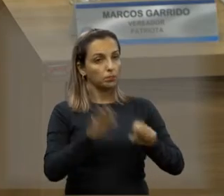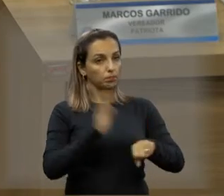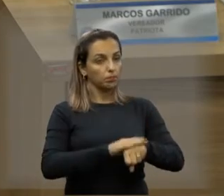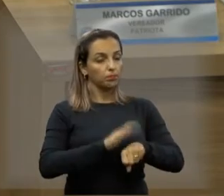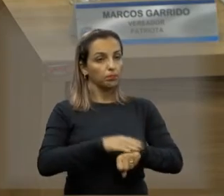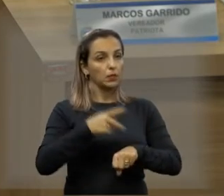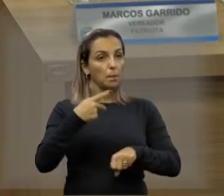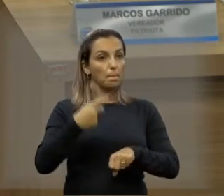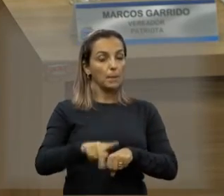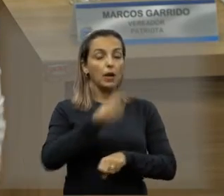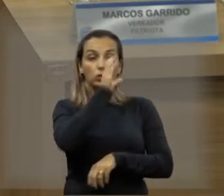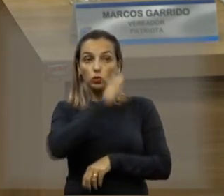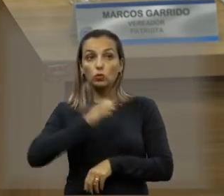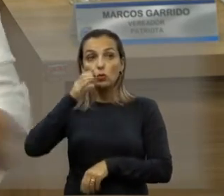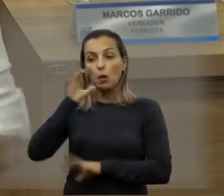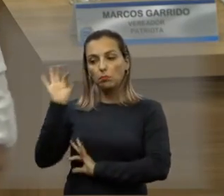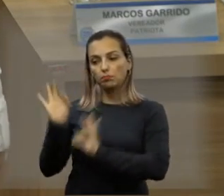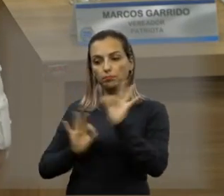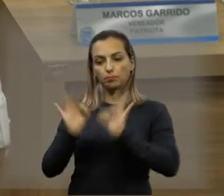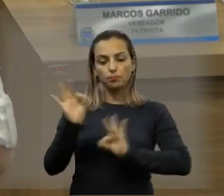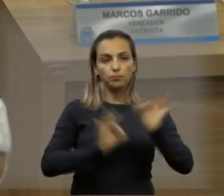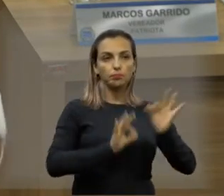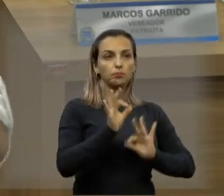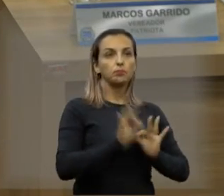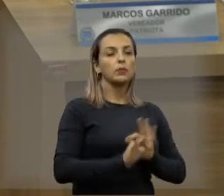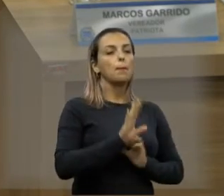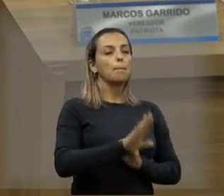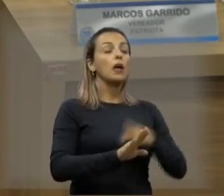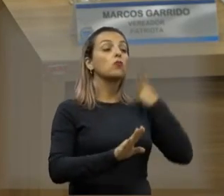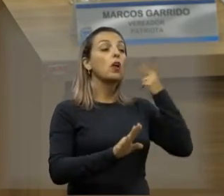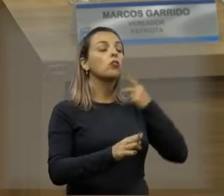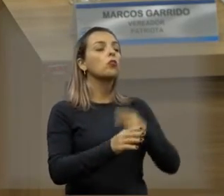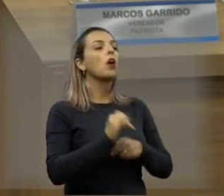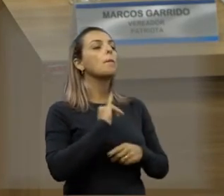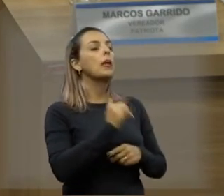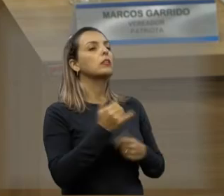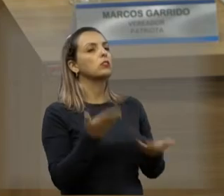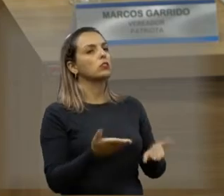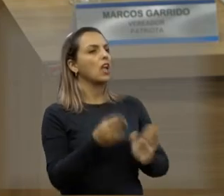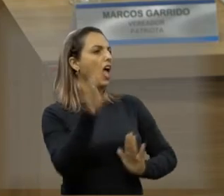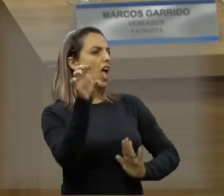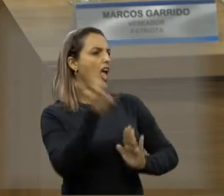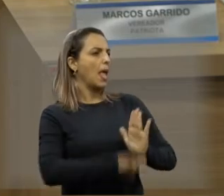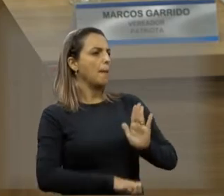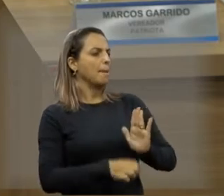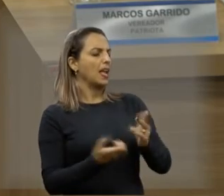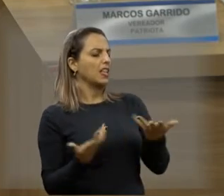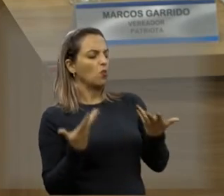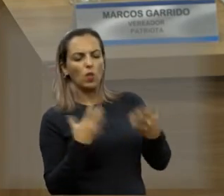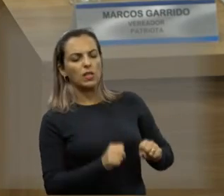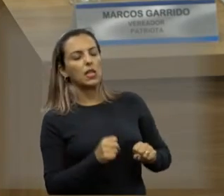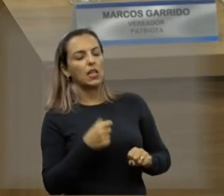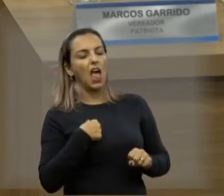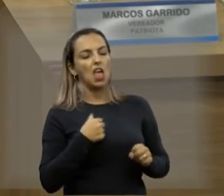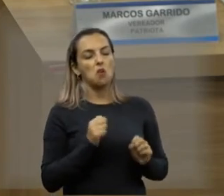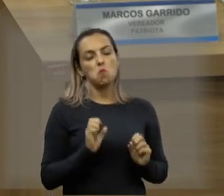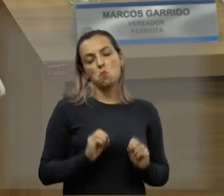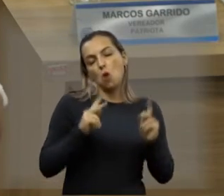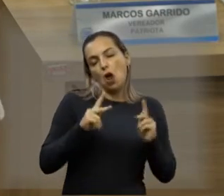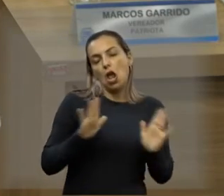Clemente conseguiu construir eu não vou falar o nome do vereador mas ele disse eu não me importo se a emenda foi rejeitada bom